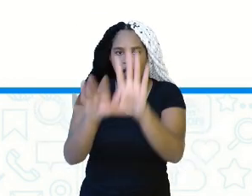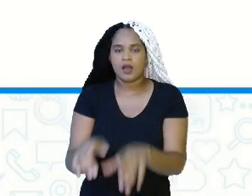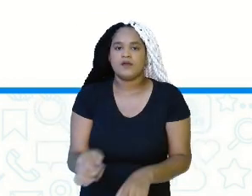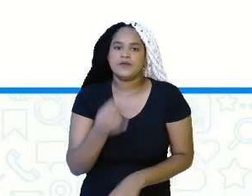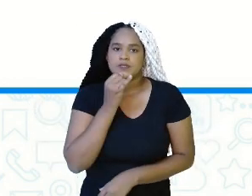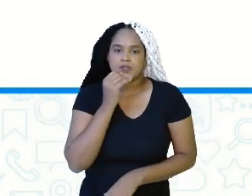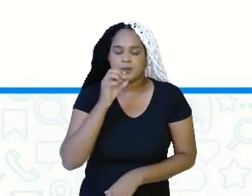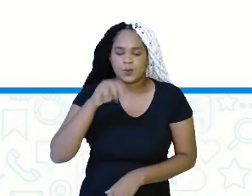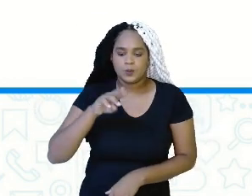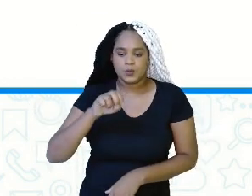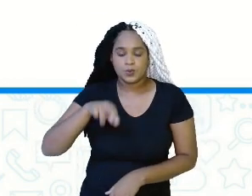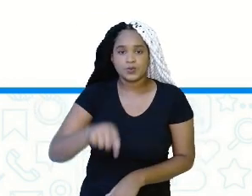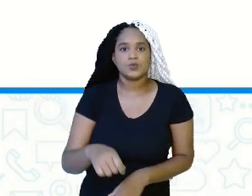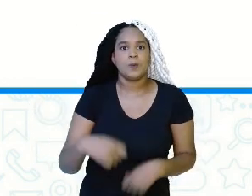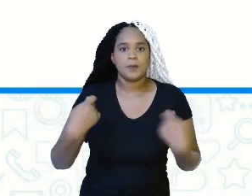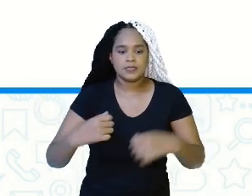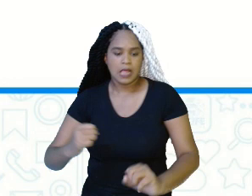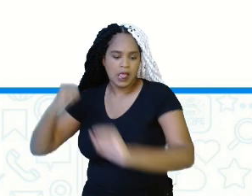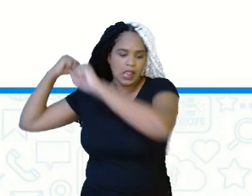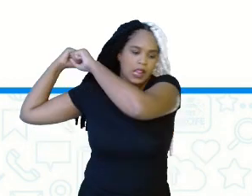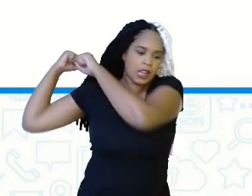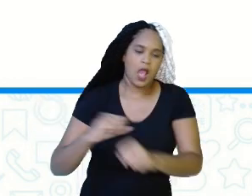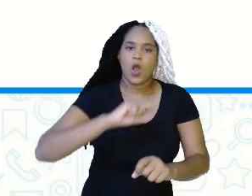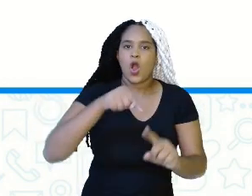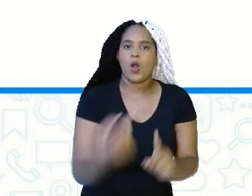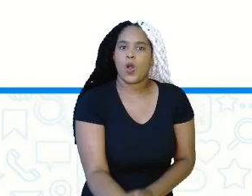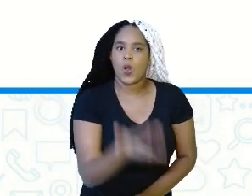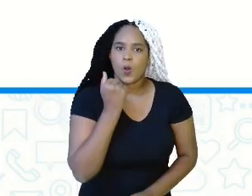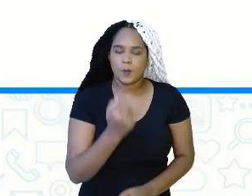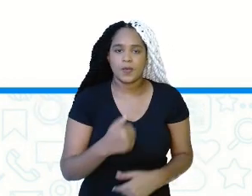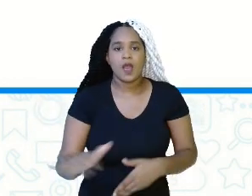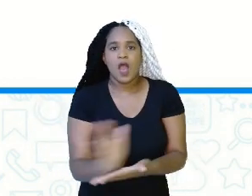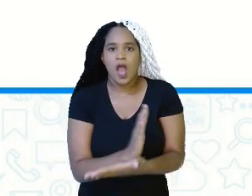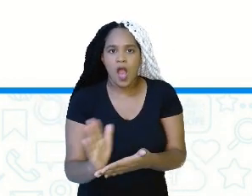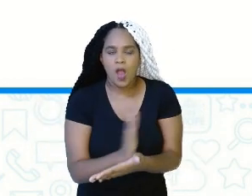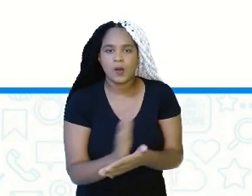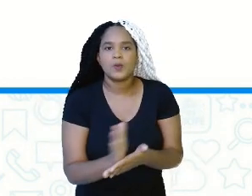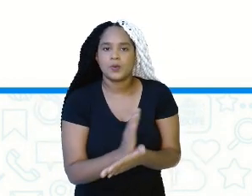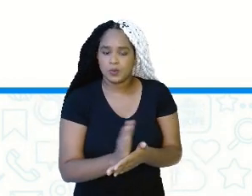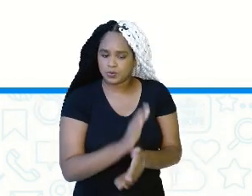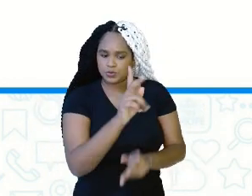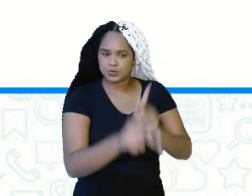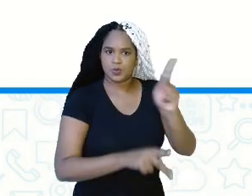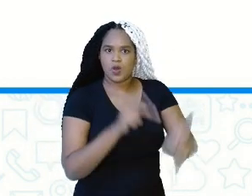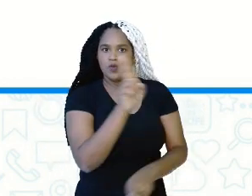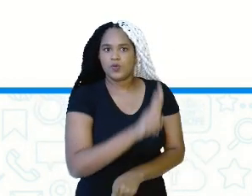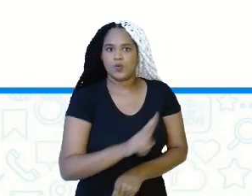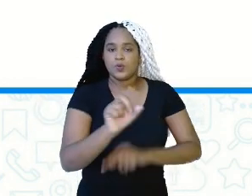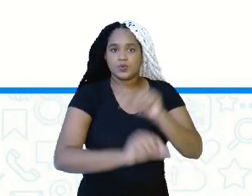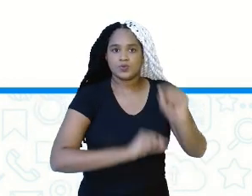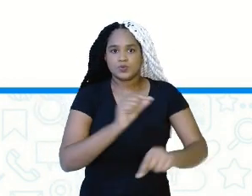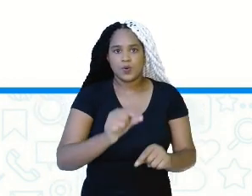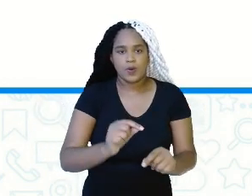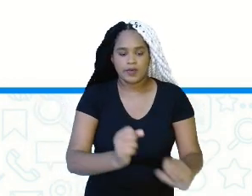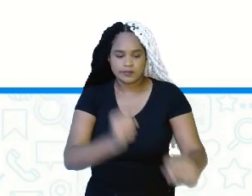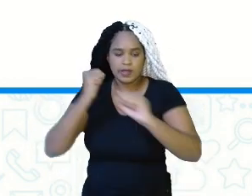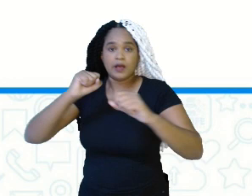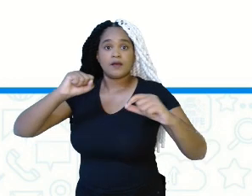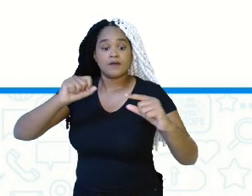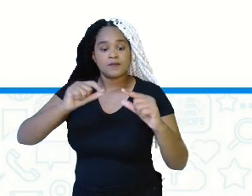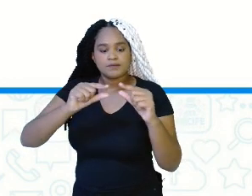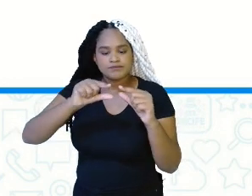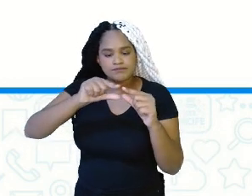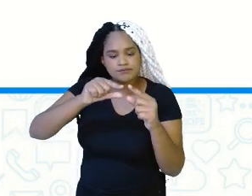mutum, são caçados para alimentação. Alguns povos usam zarabatanas com dardos envenenados para capturar a